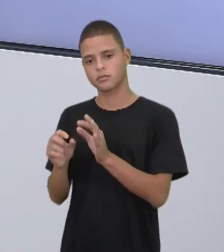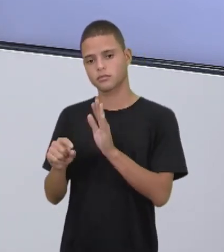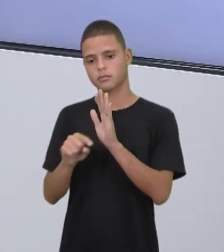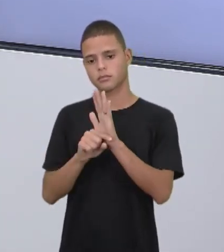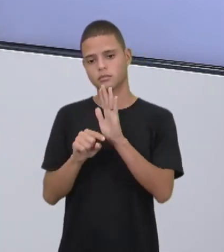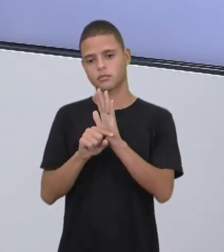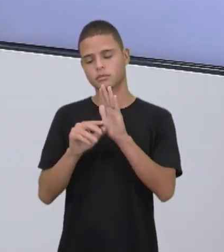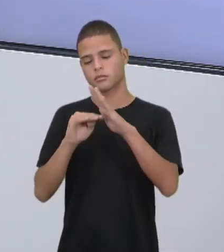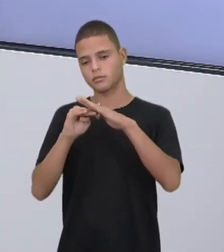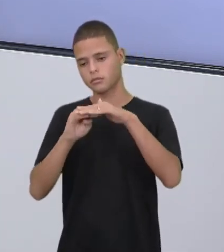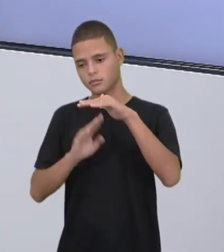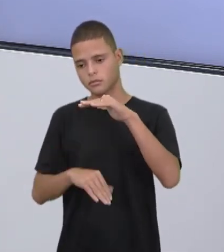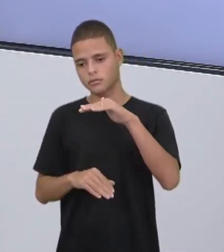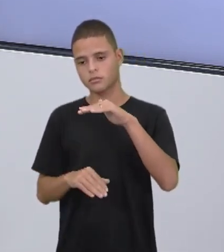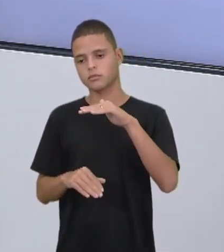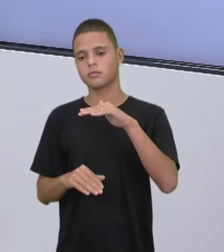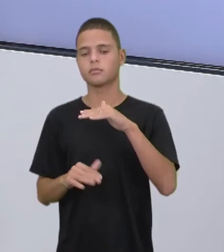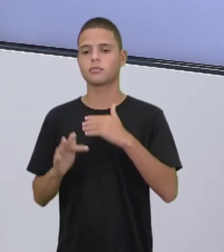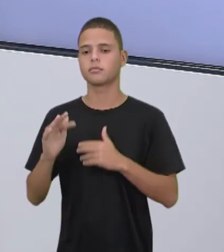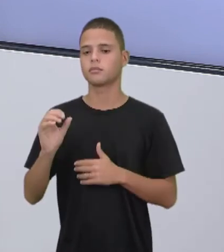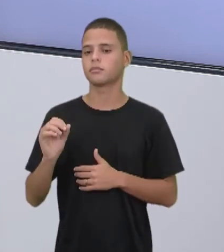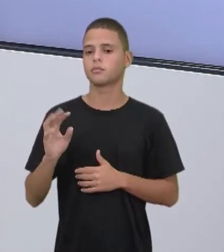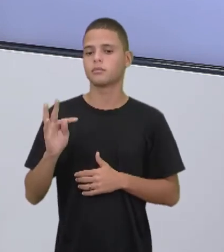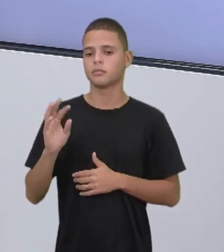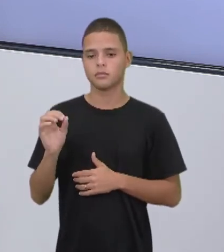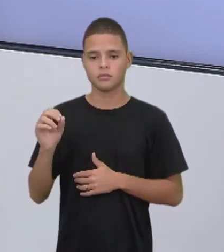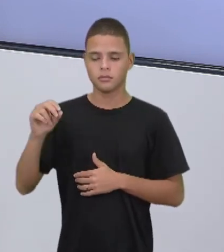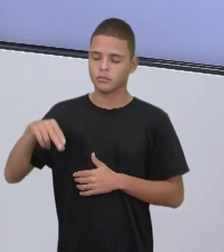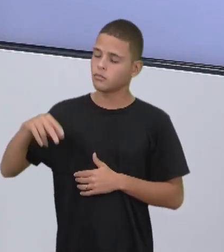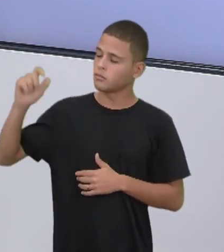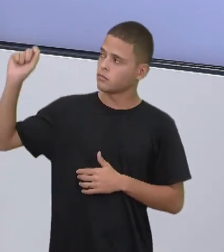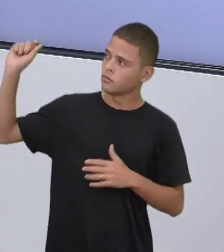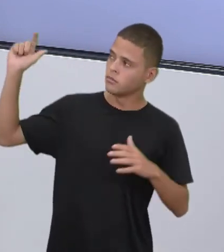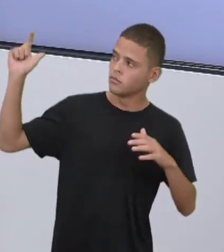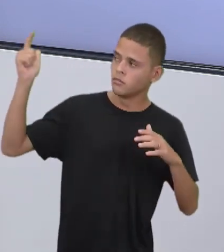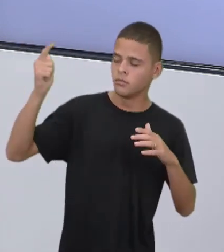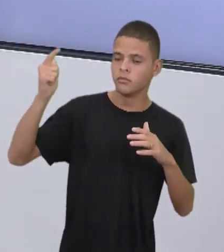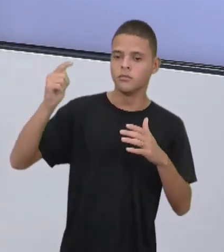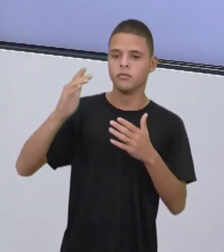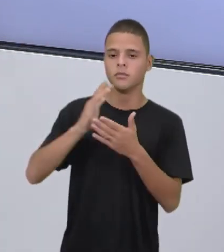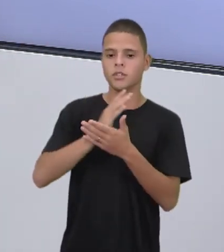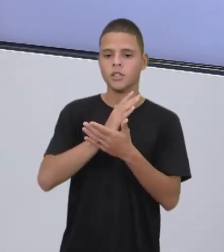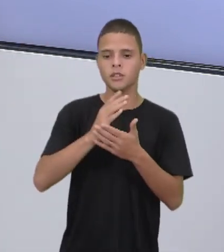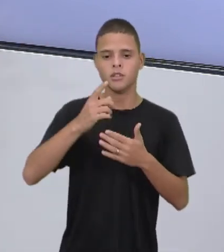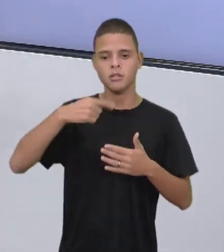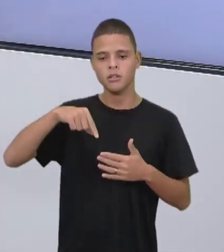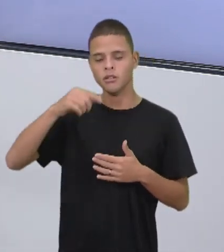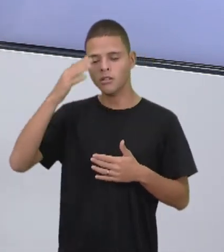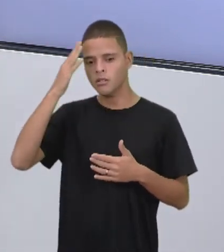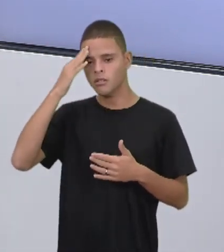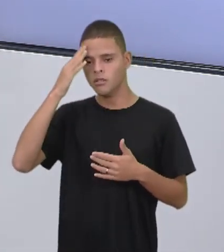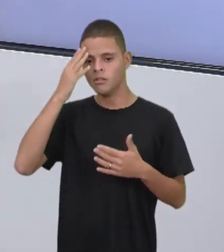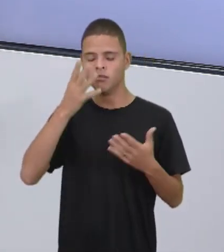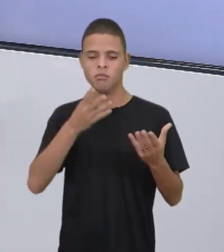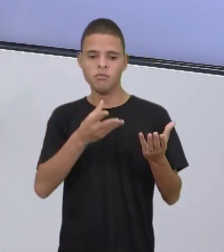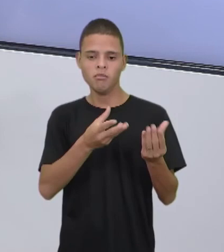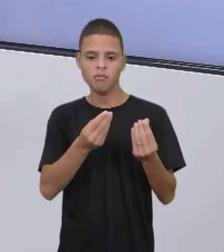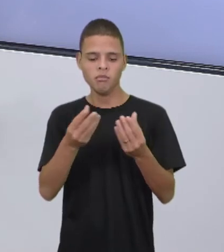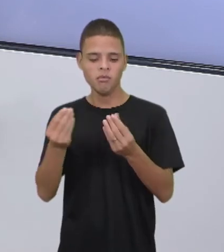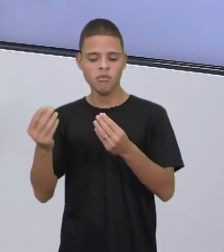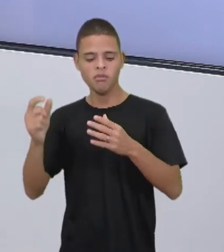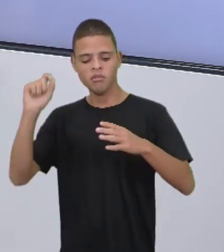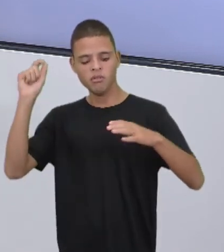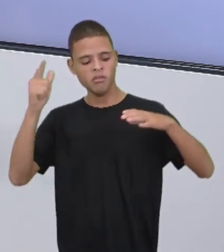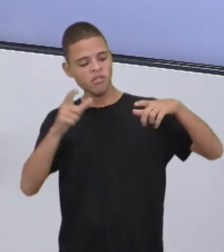dessa camada, né? Então, recebendo a luz do sol, em alguma dessa, você sabe que aqui tem uma infinidade de frequências, né, de